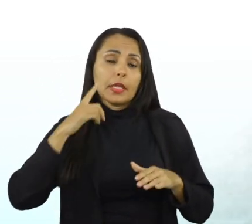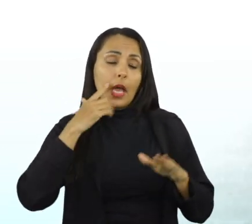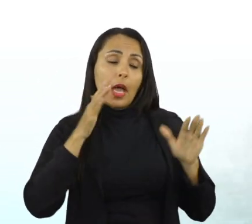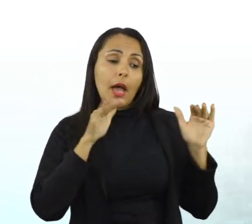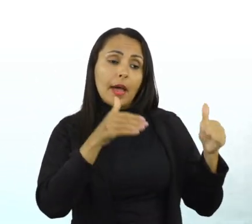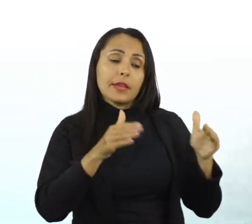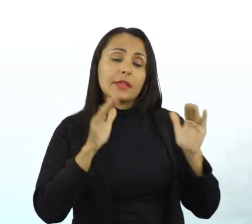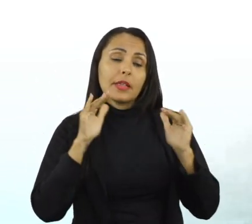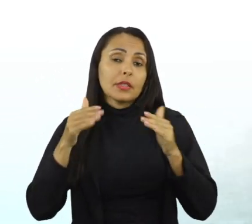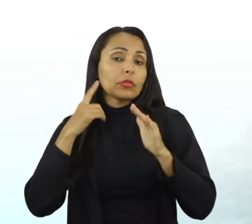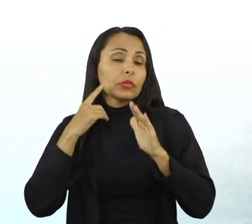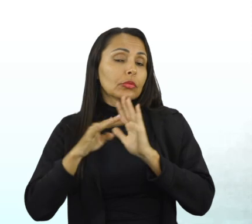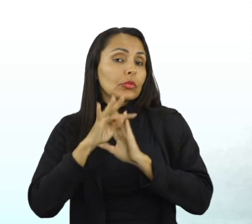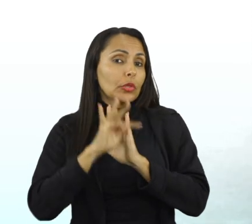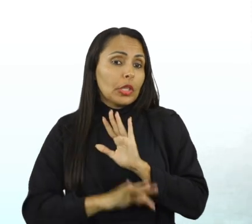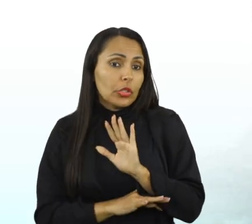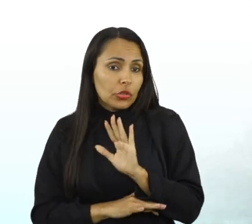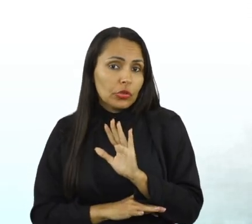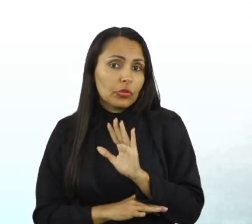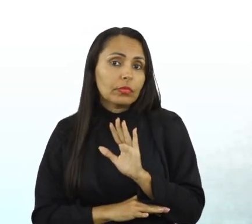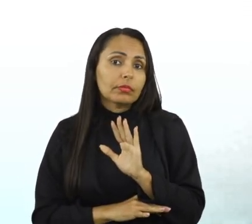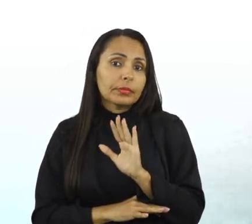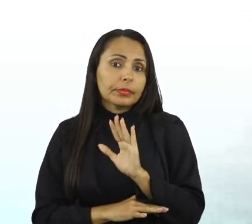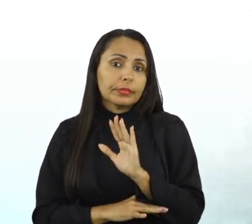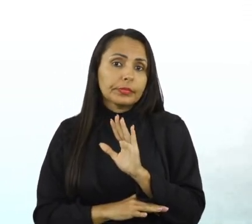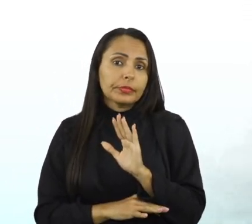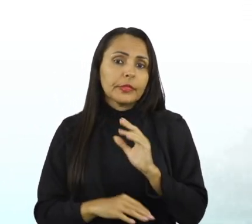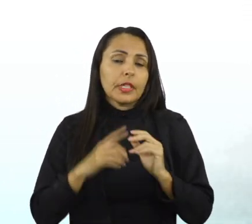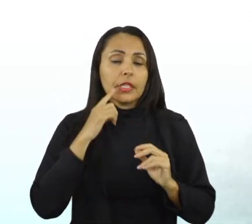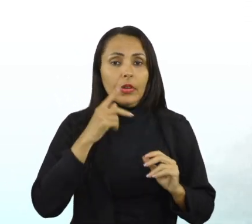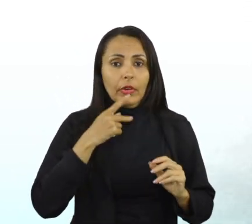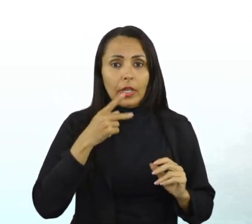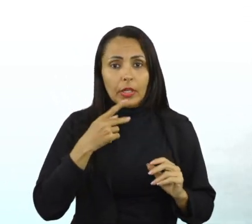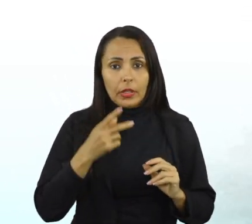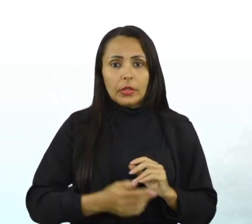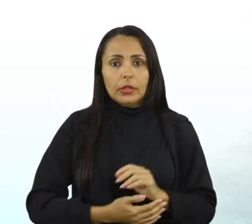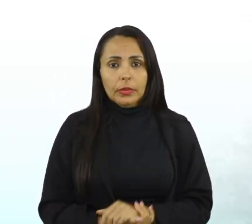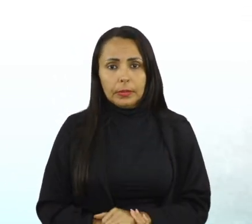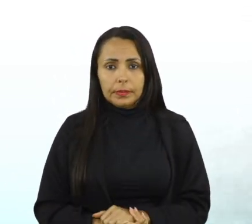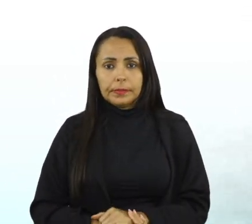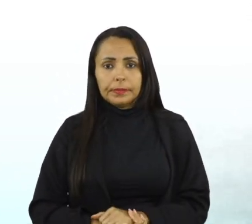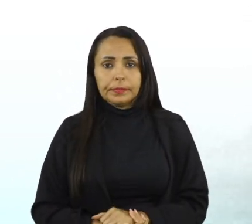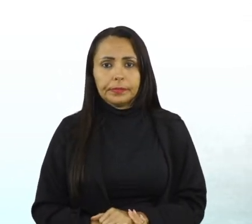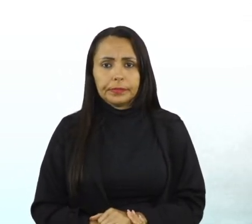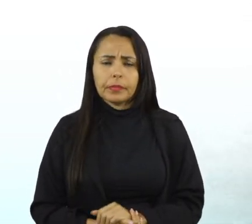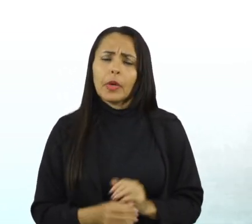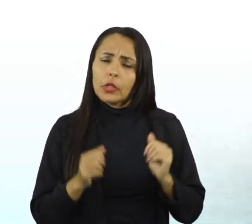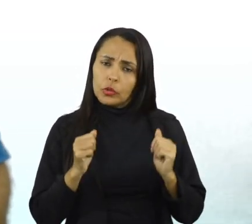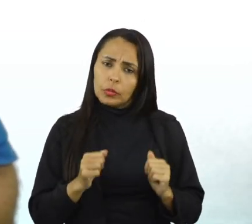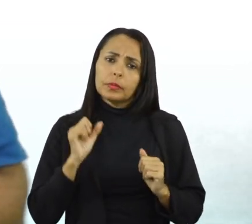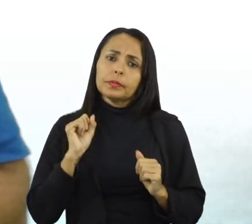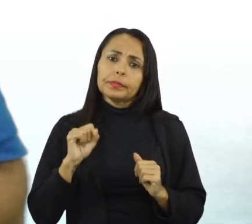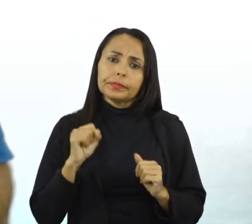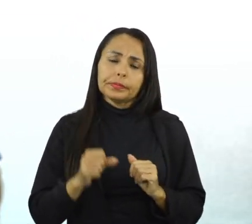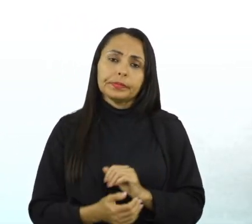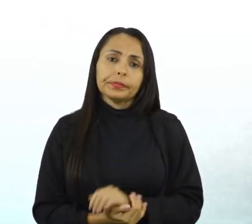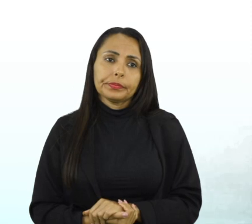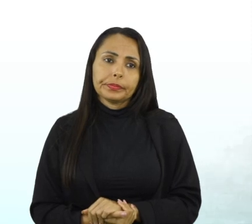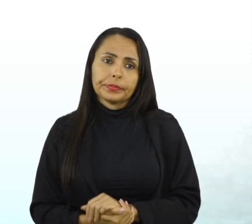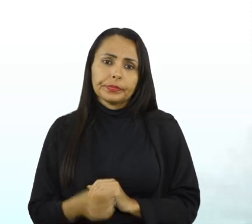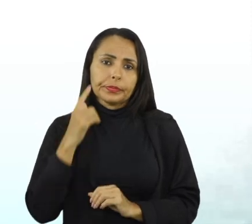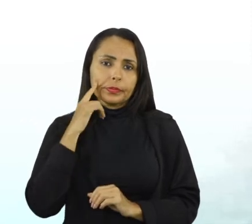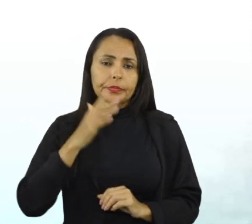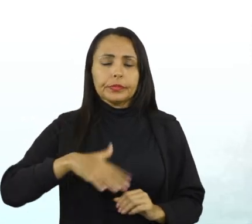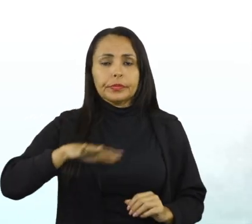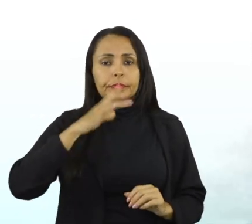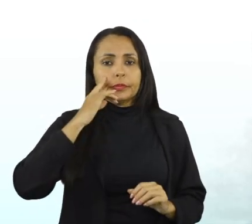intencionalidade de quem monta o texto, de quem está falando, de quem está se comunicando. Mas pode sim. Então, dentro de